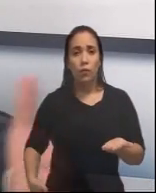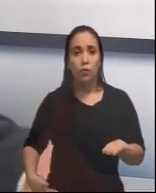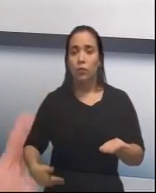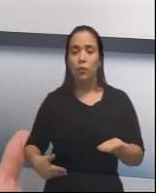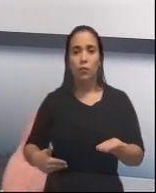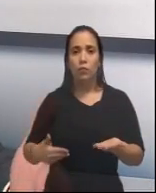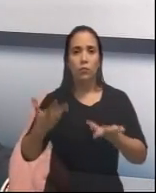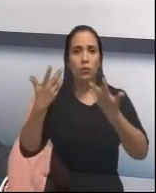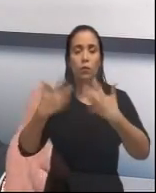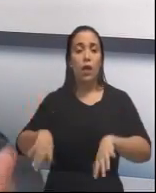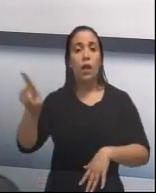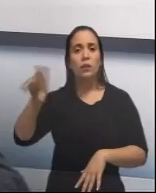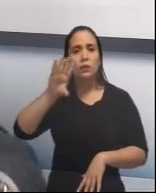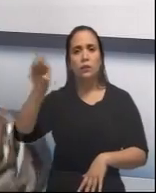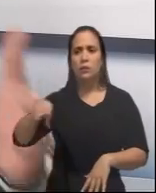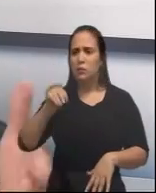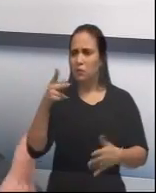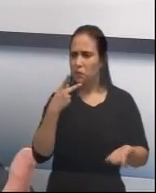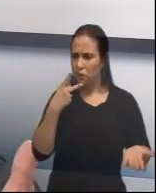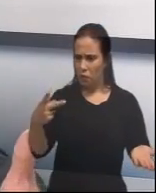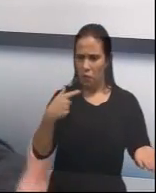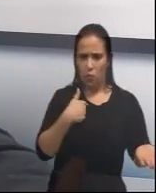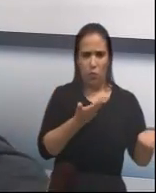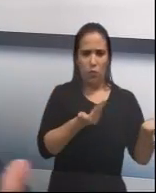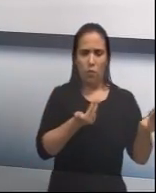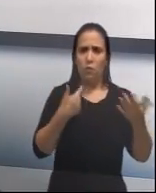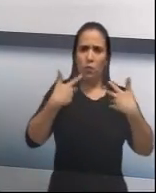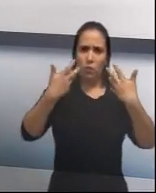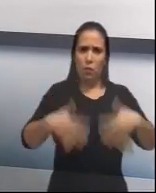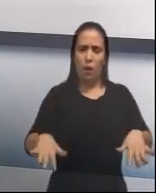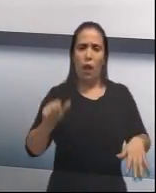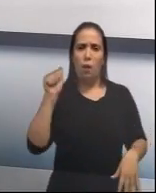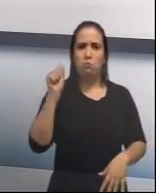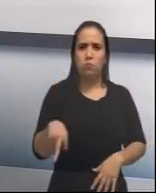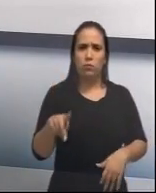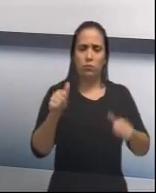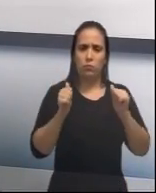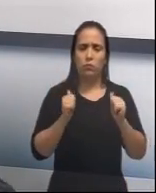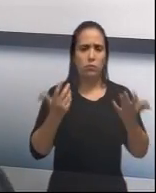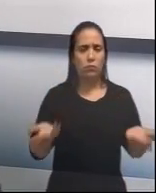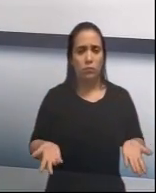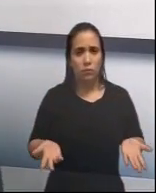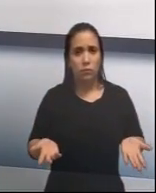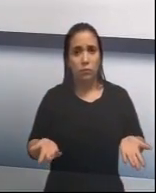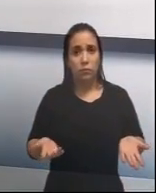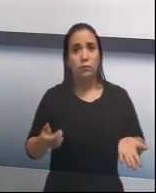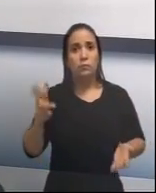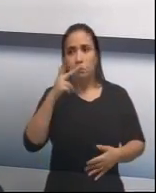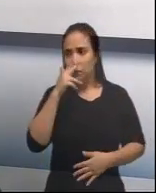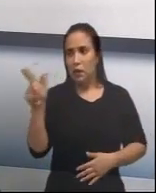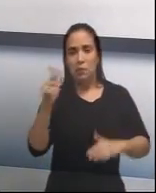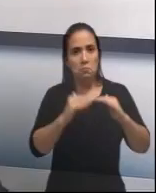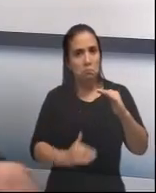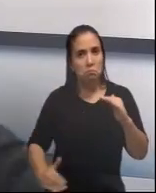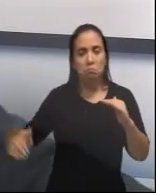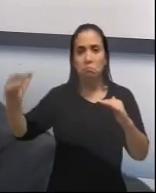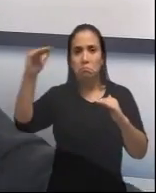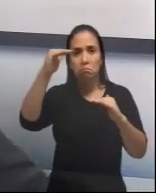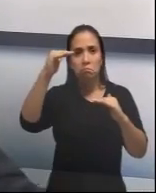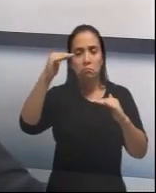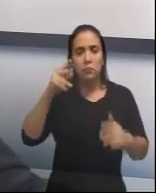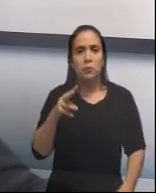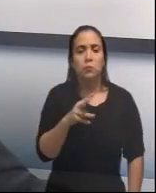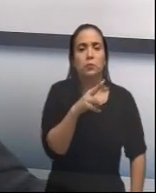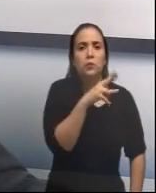porque recusou. Ele disse que era muito novo para receber esse recurso. Né? Então, ele está acima do pessoal do